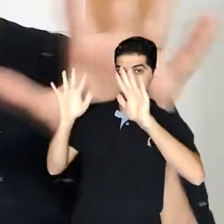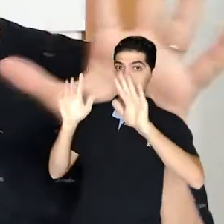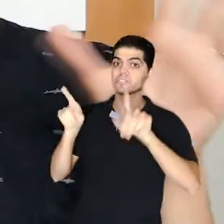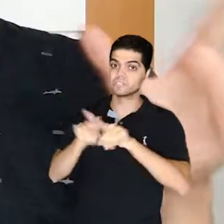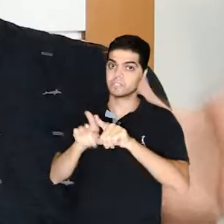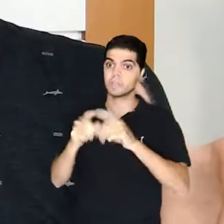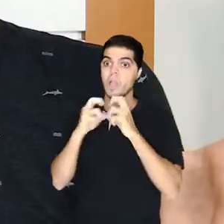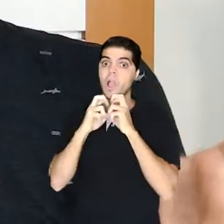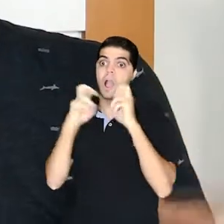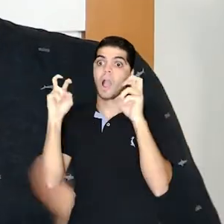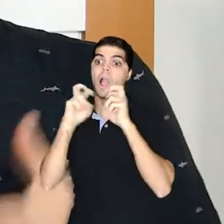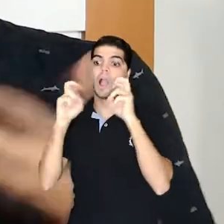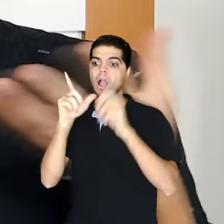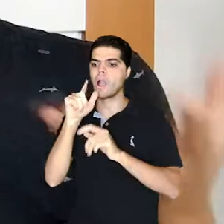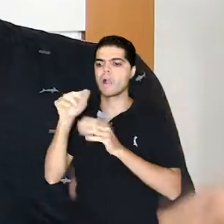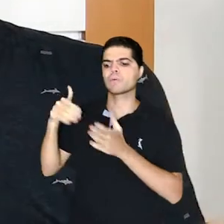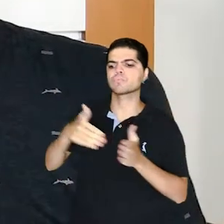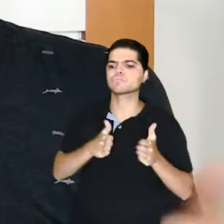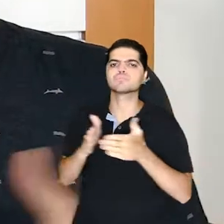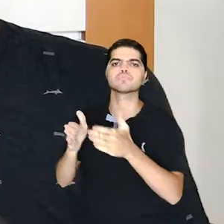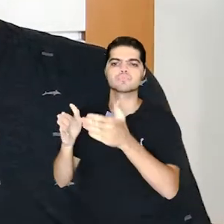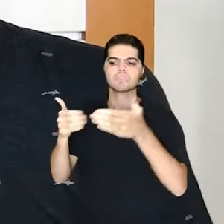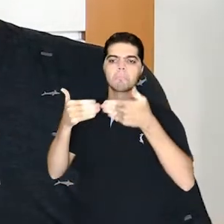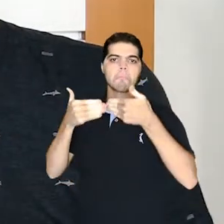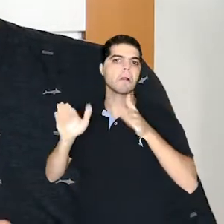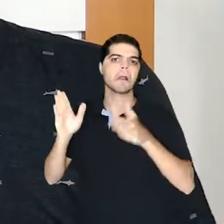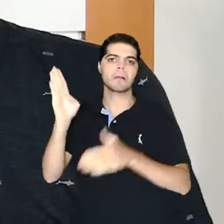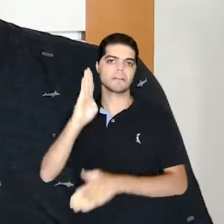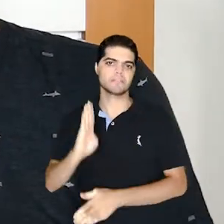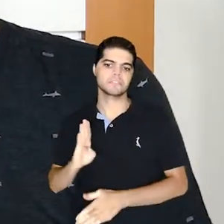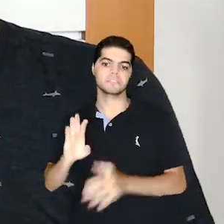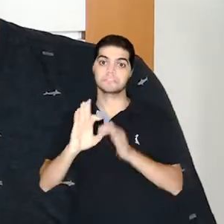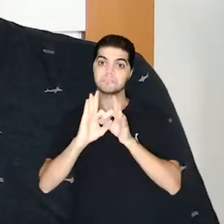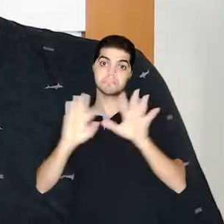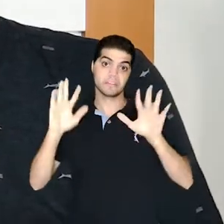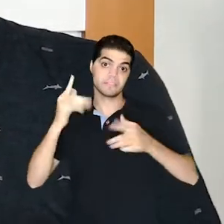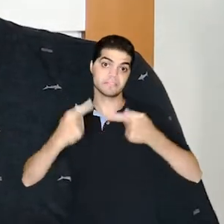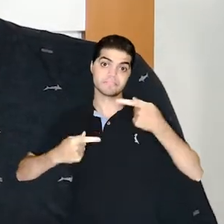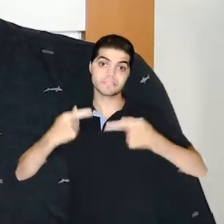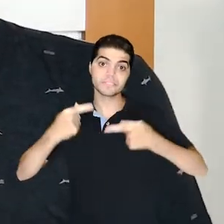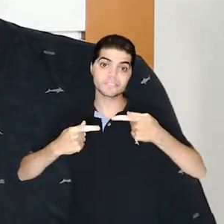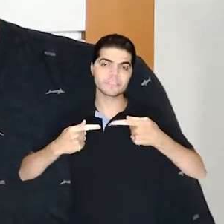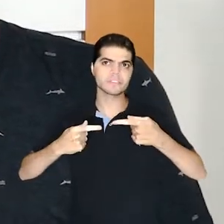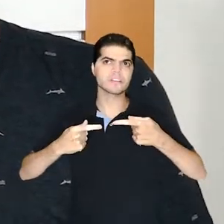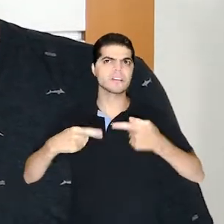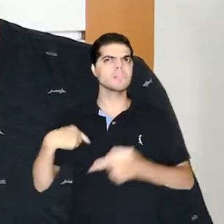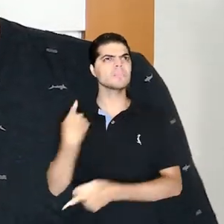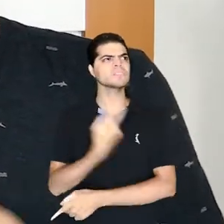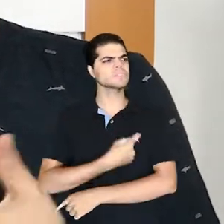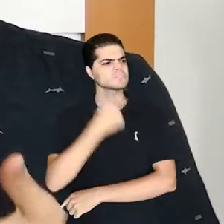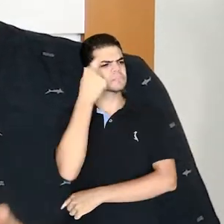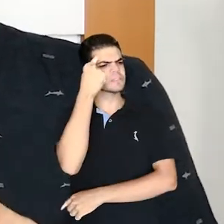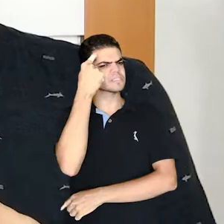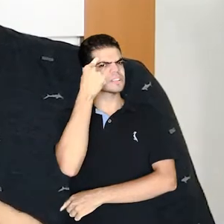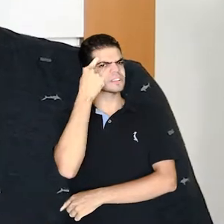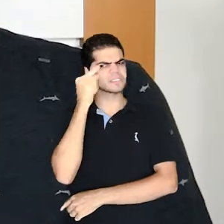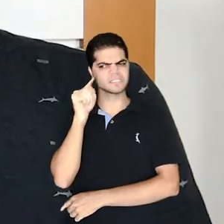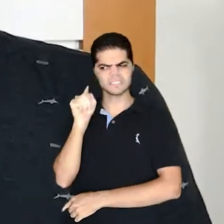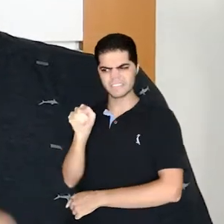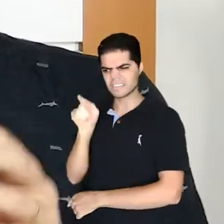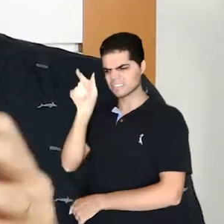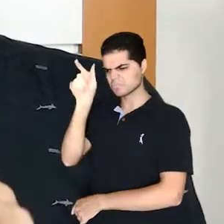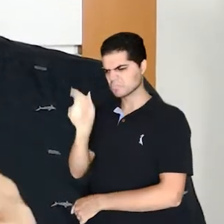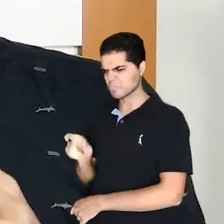do Grito do Ipiranga, que teria inaugurado a nossa liberdade política. Mas cá entre nós, será que